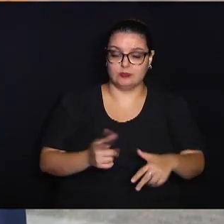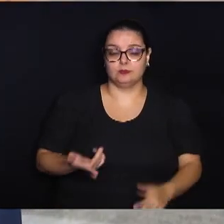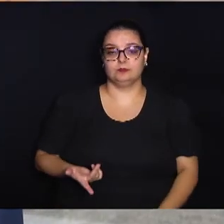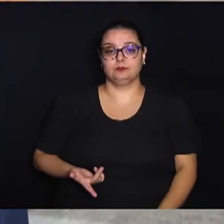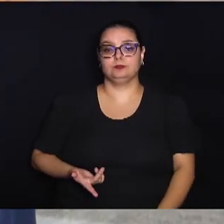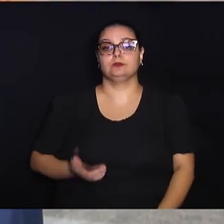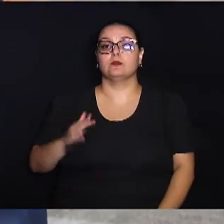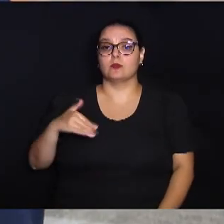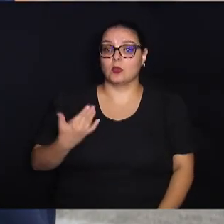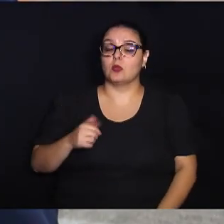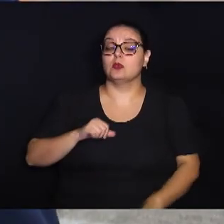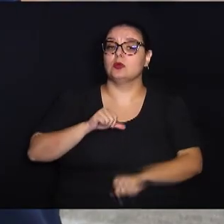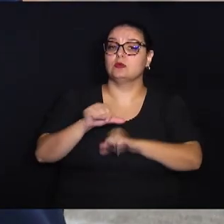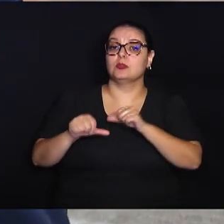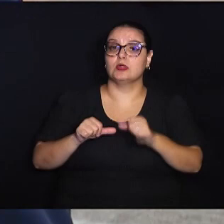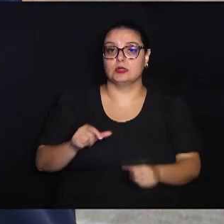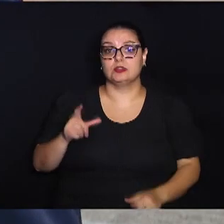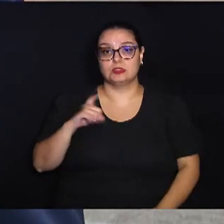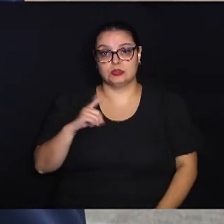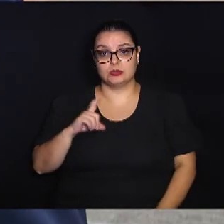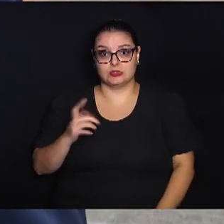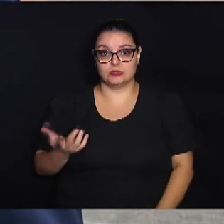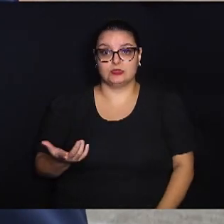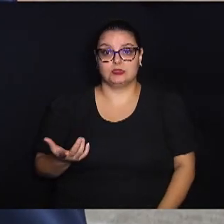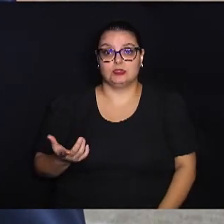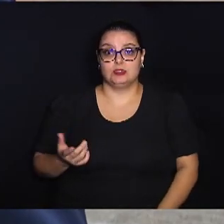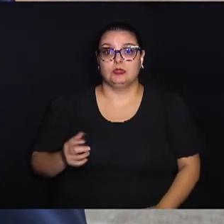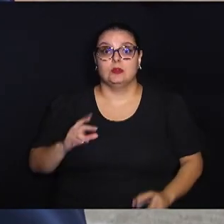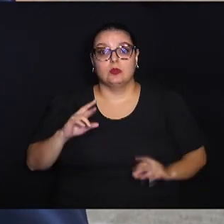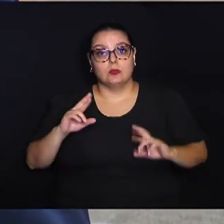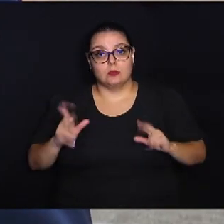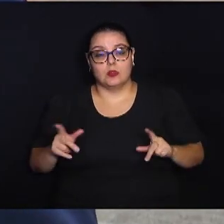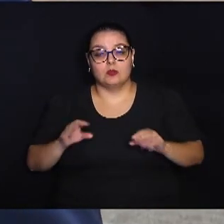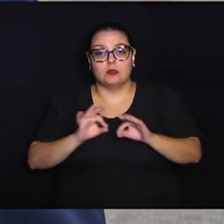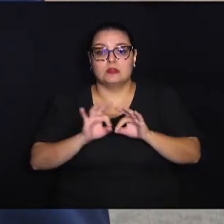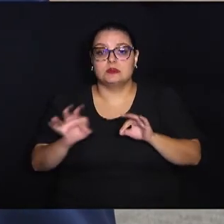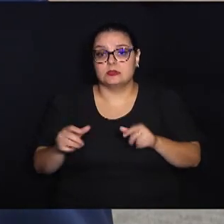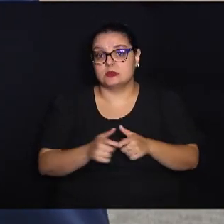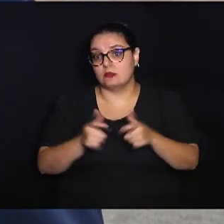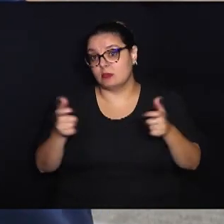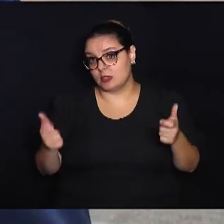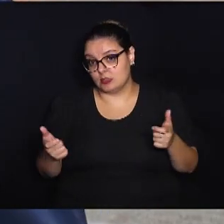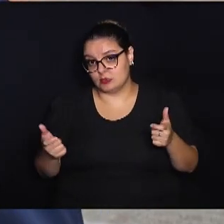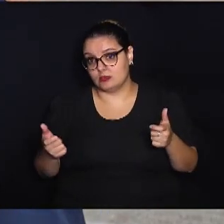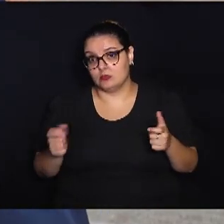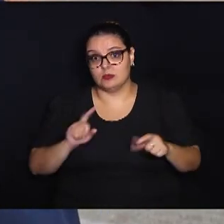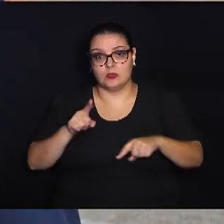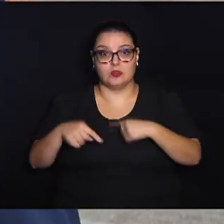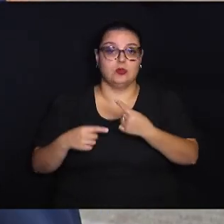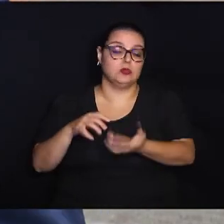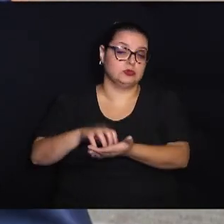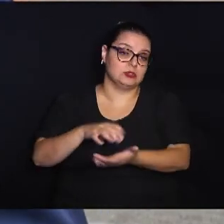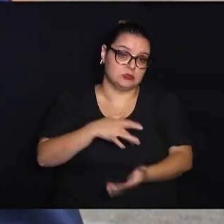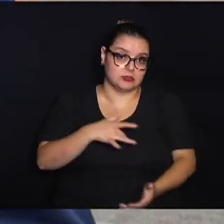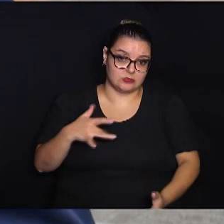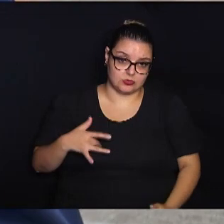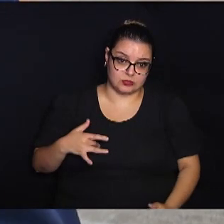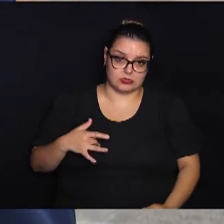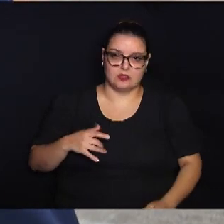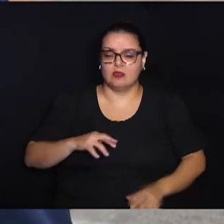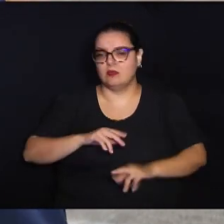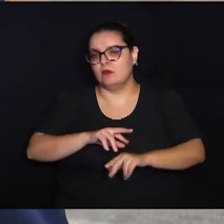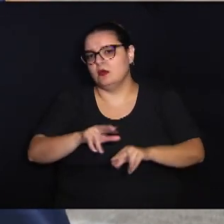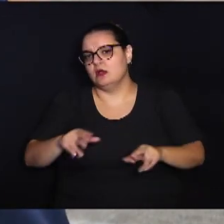a mudança ocasionar uma diferença, uma distância maior para o outro centro de saúde. Então são